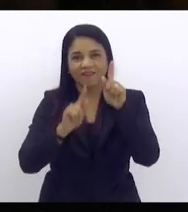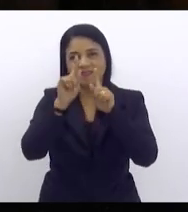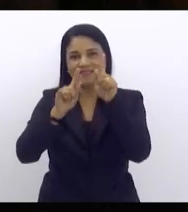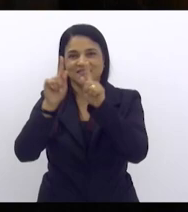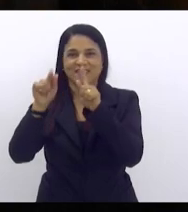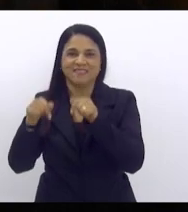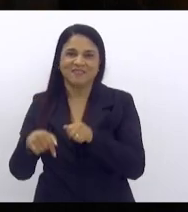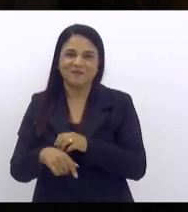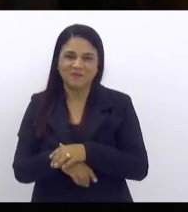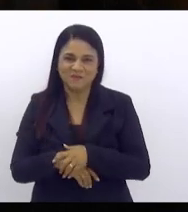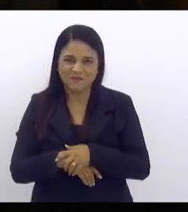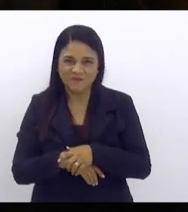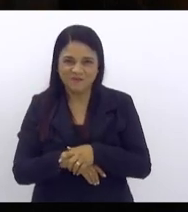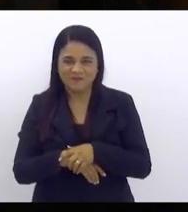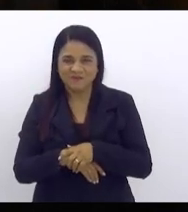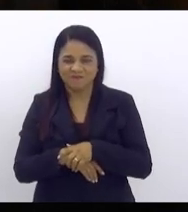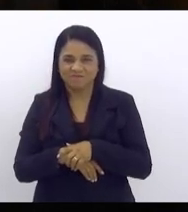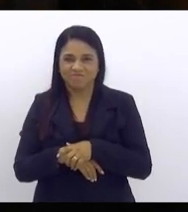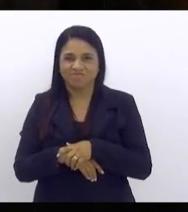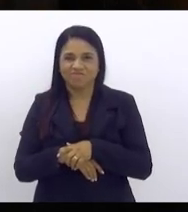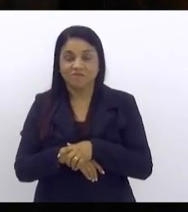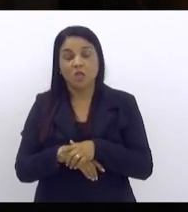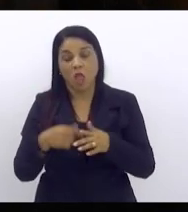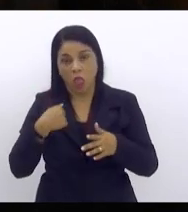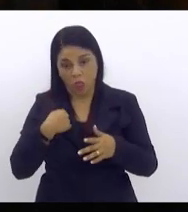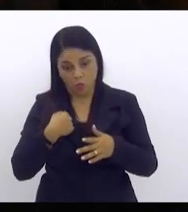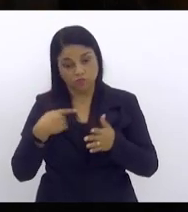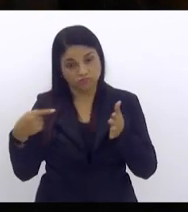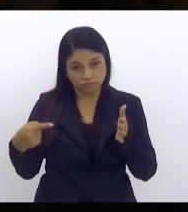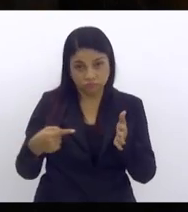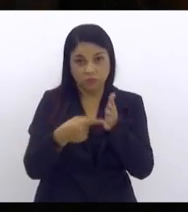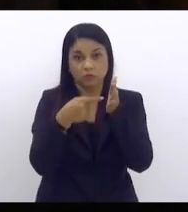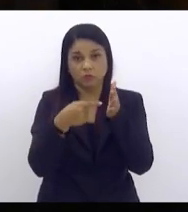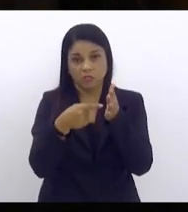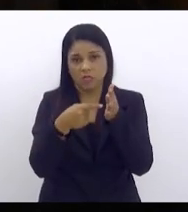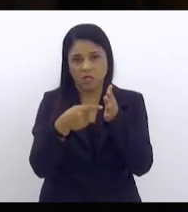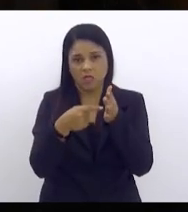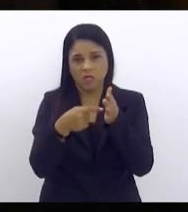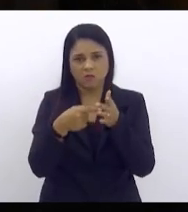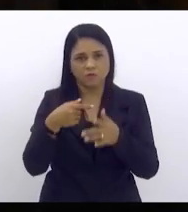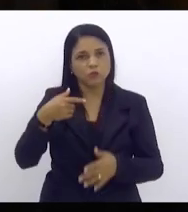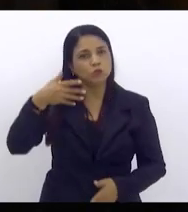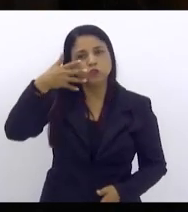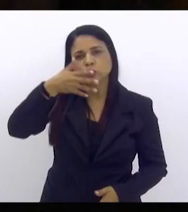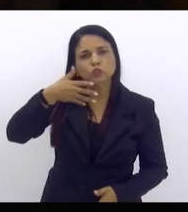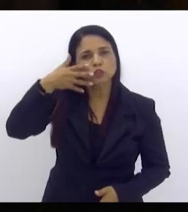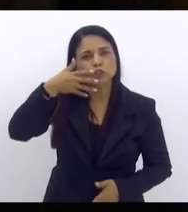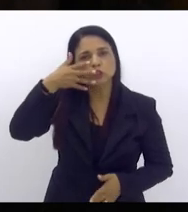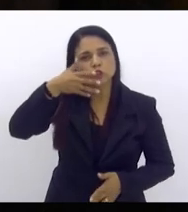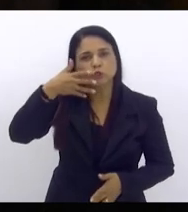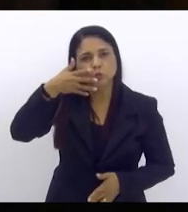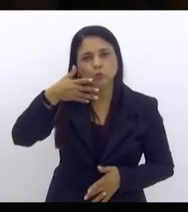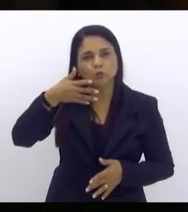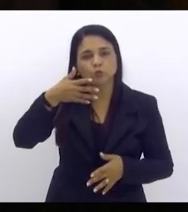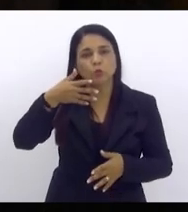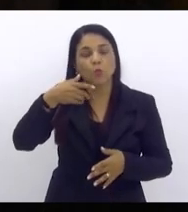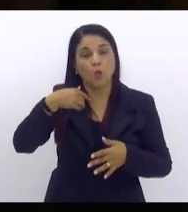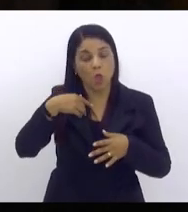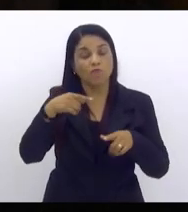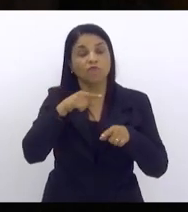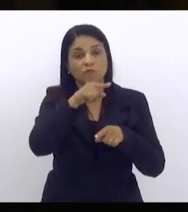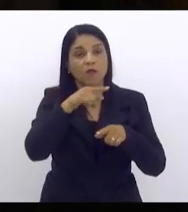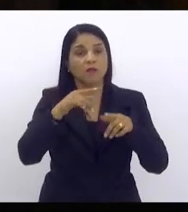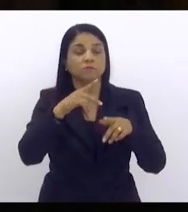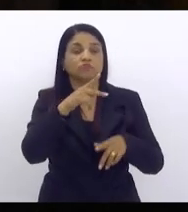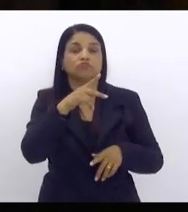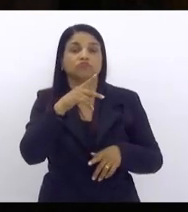essa, eu não, e quando eu digo que eu denunciei, não o fiz em discurso, não. Formalizei para o Tribunal de Contas,